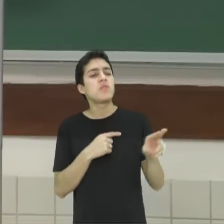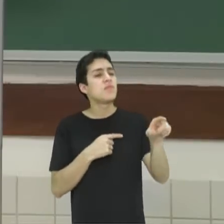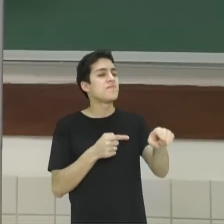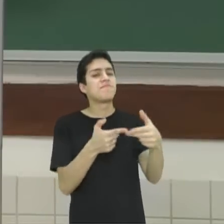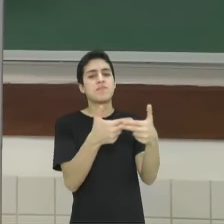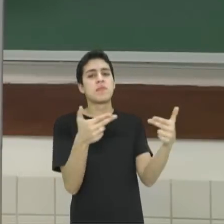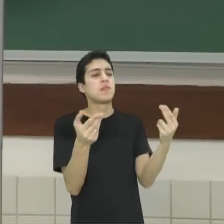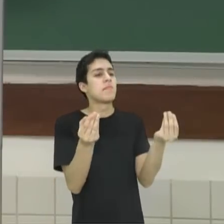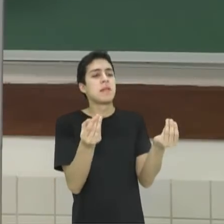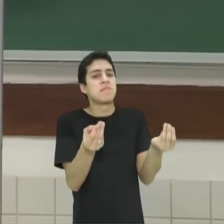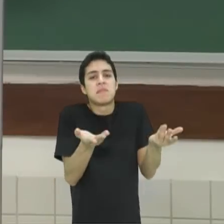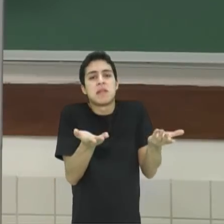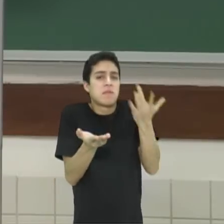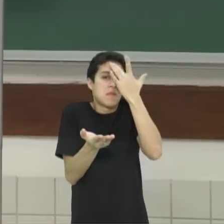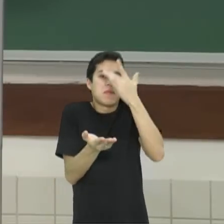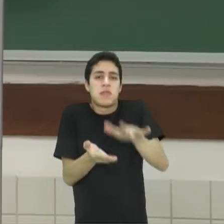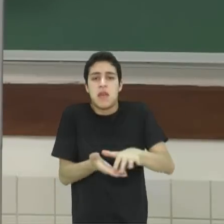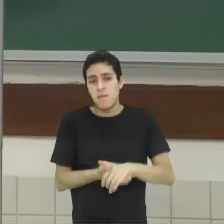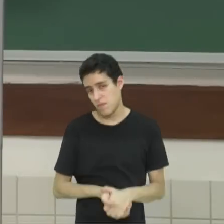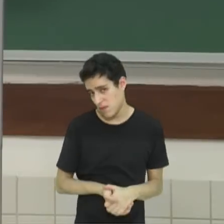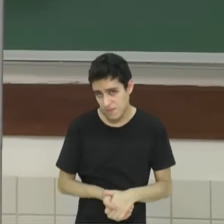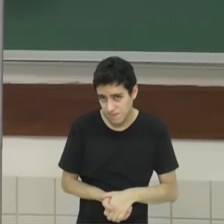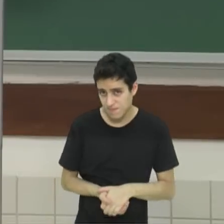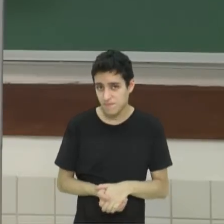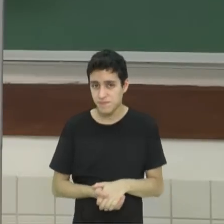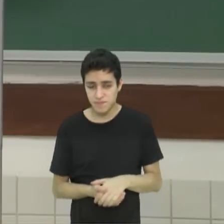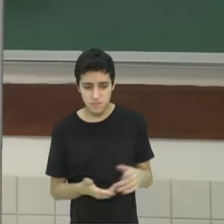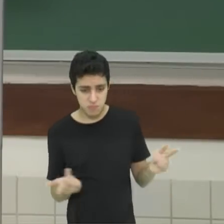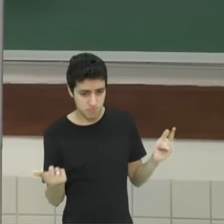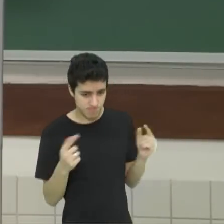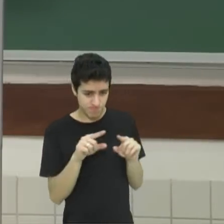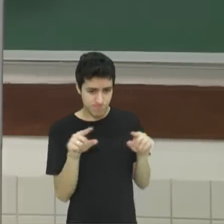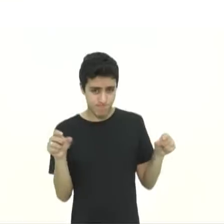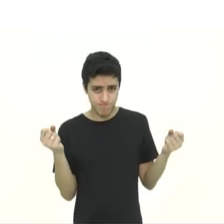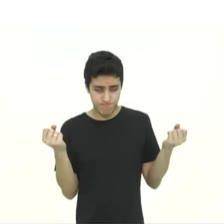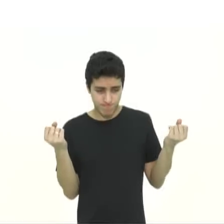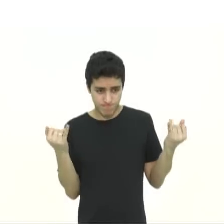saber para que serve. Então, quando ele diz